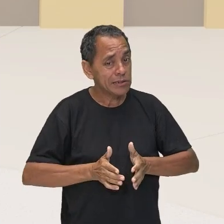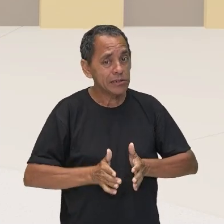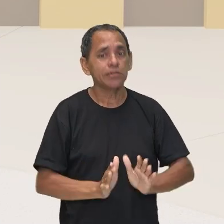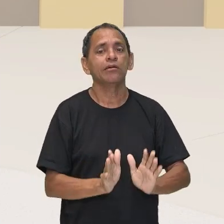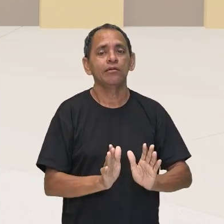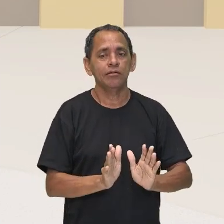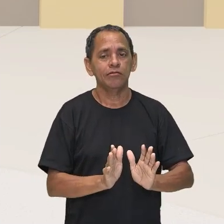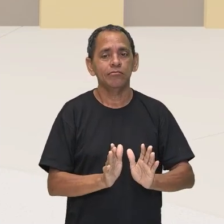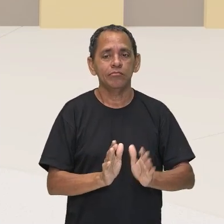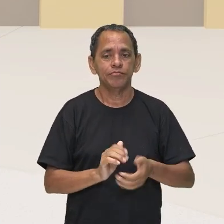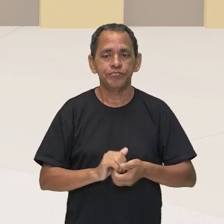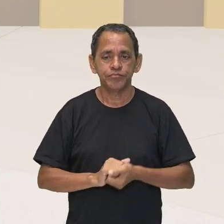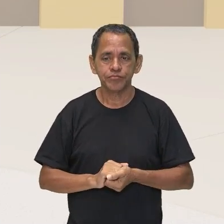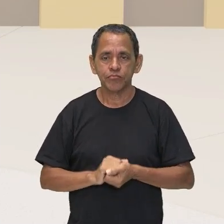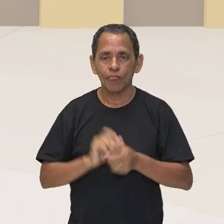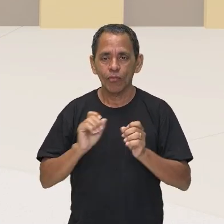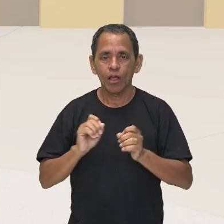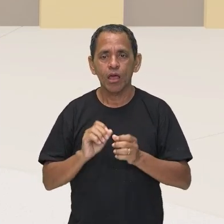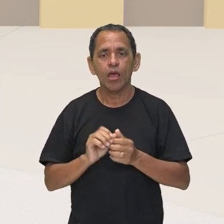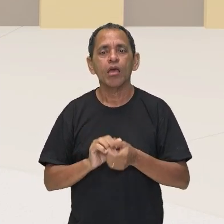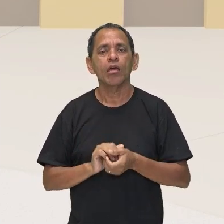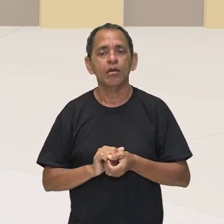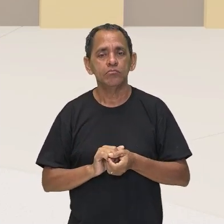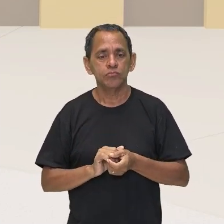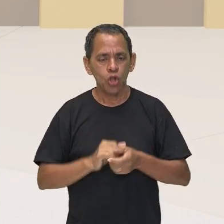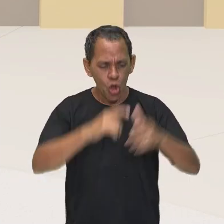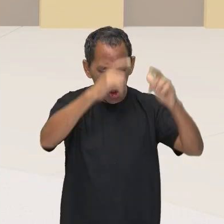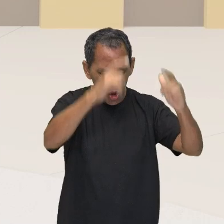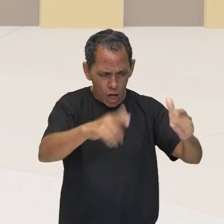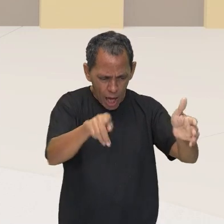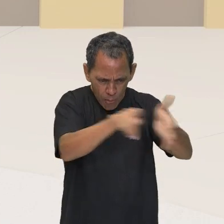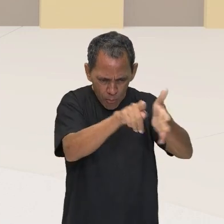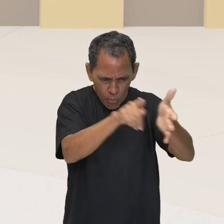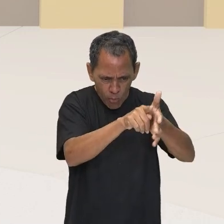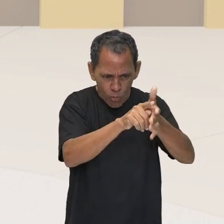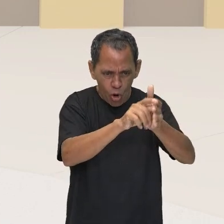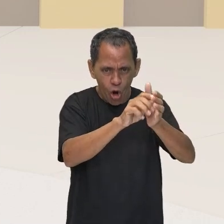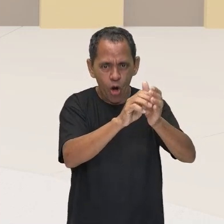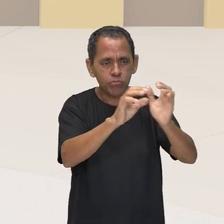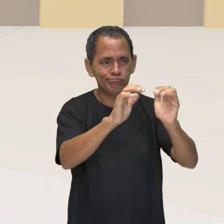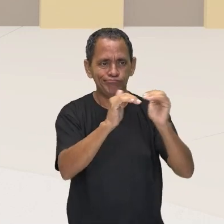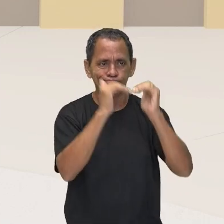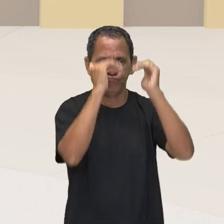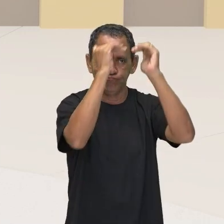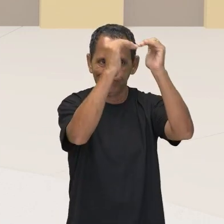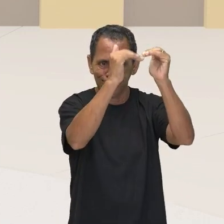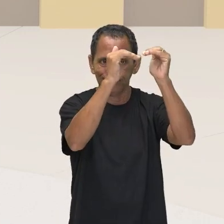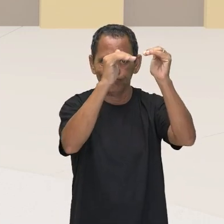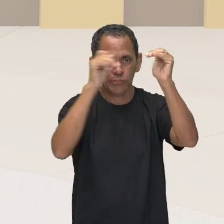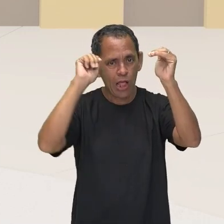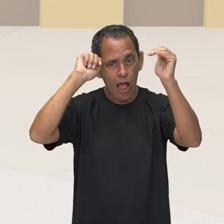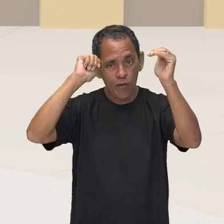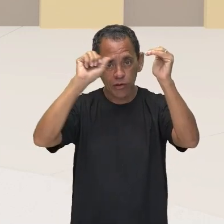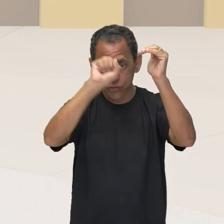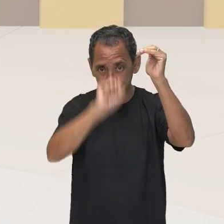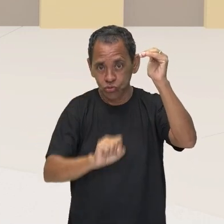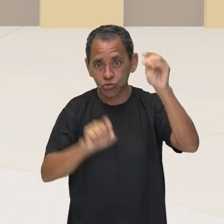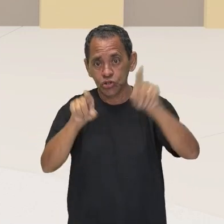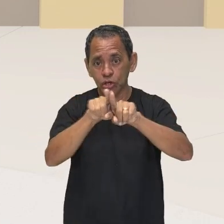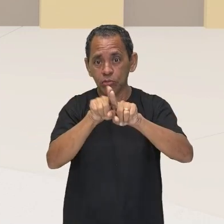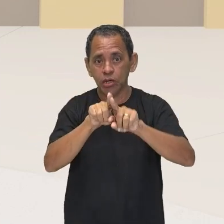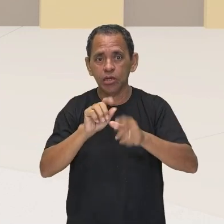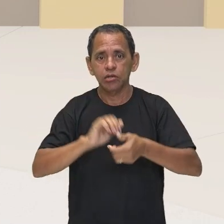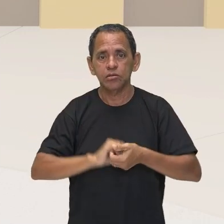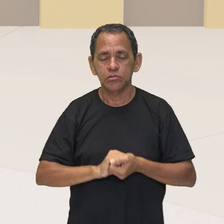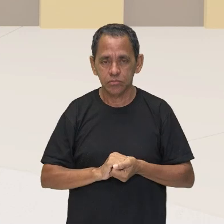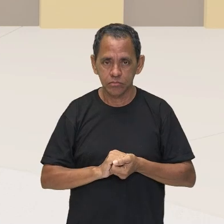ali na parte nobre, na família nobre da África do Sul, e o seu nome de nascimento era